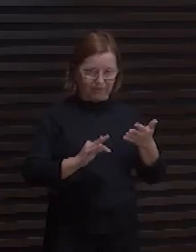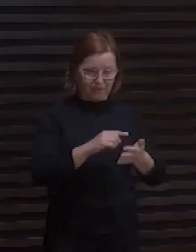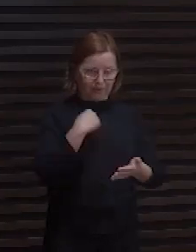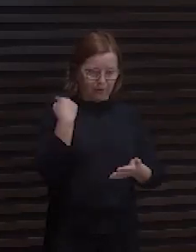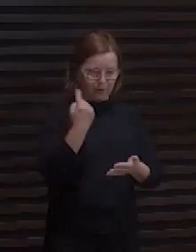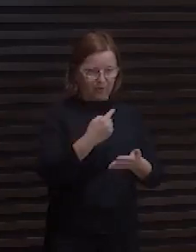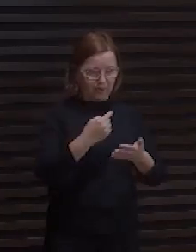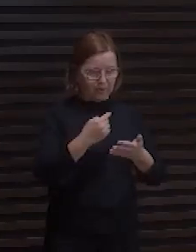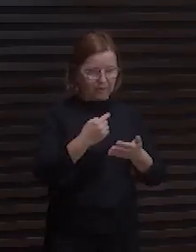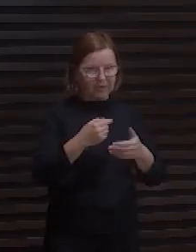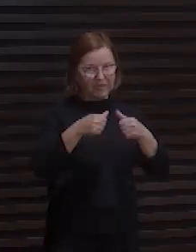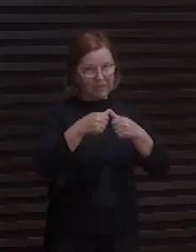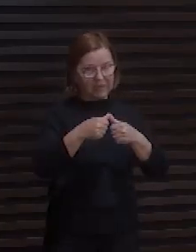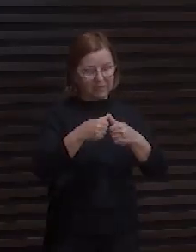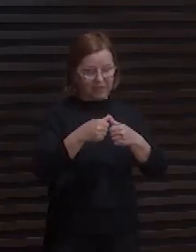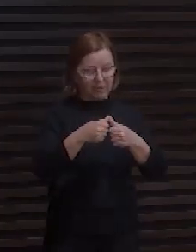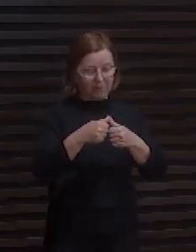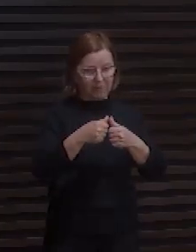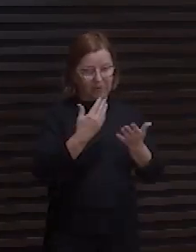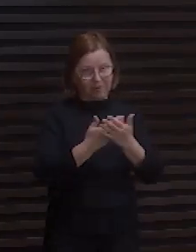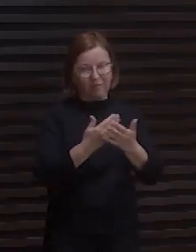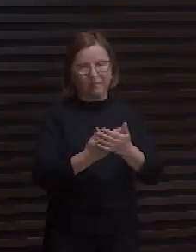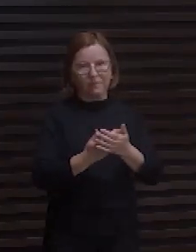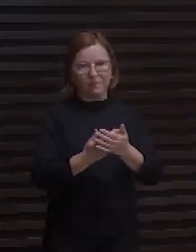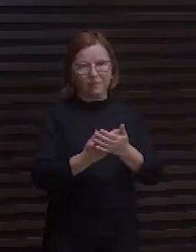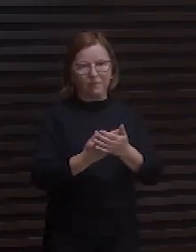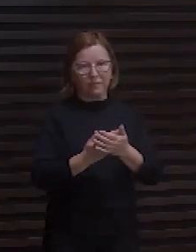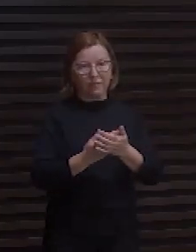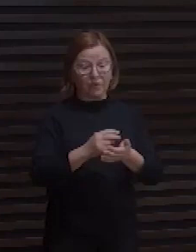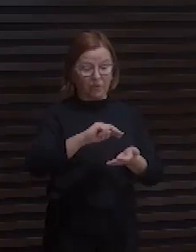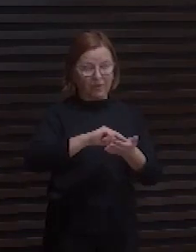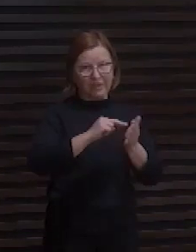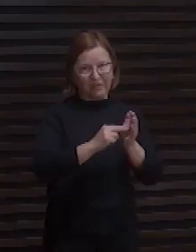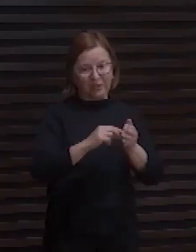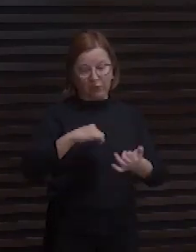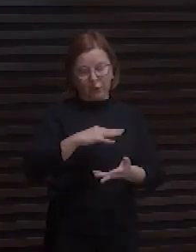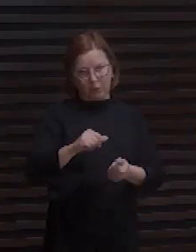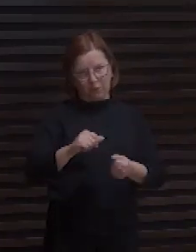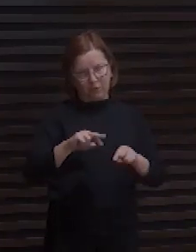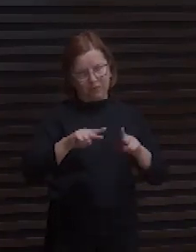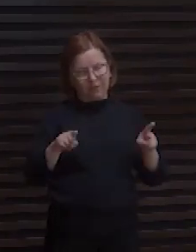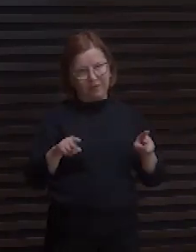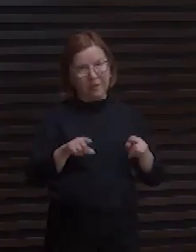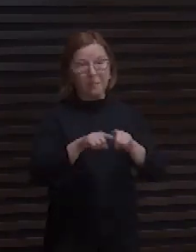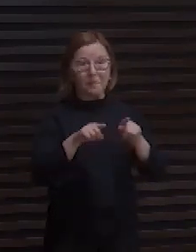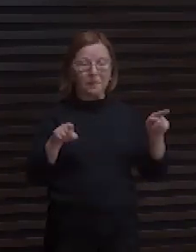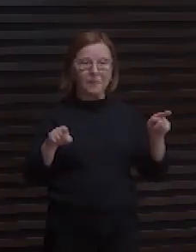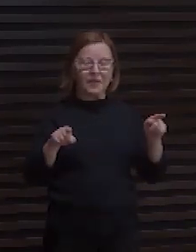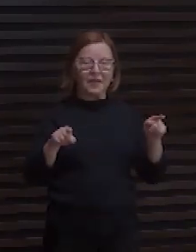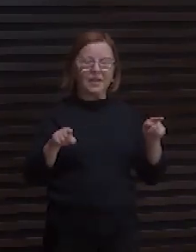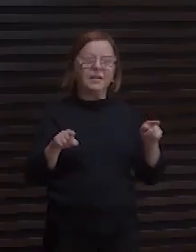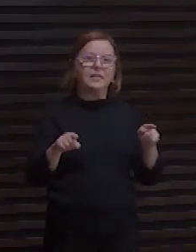analisando, o sentido de mundo é outro. Porém, as Escrituras falam sobre o mundo também